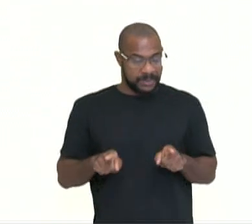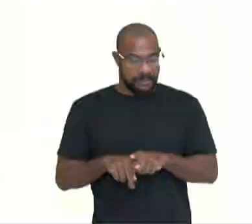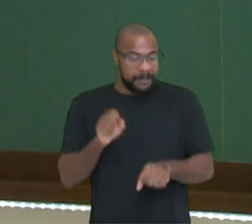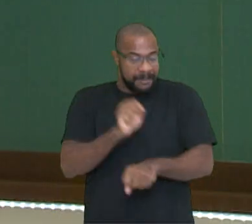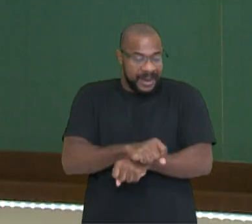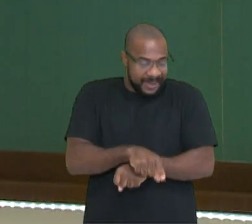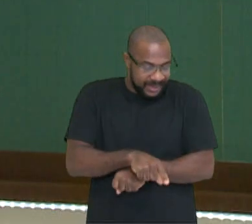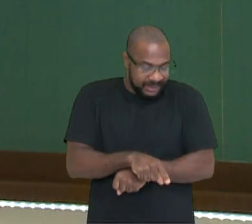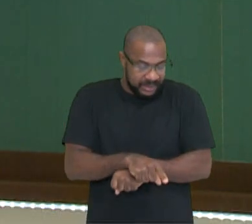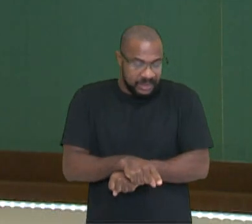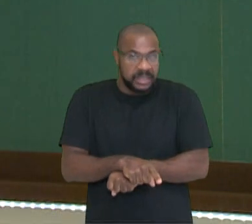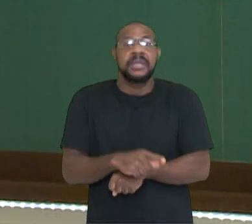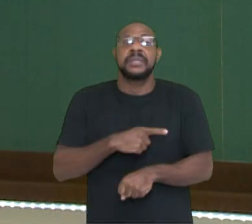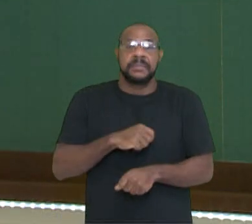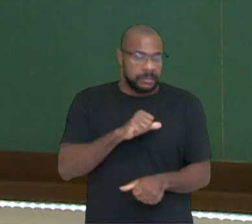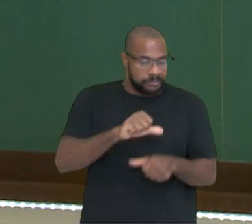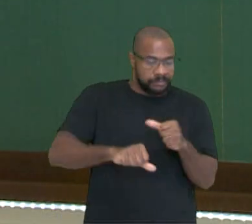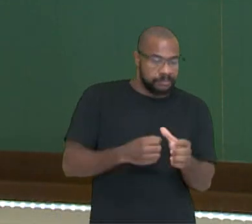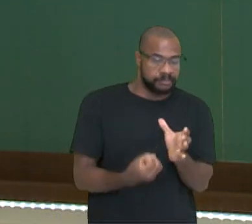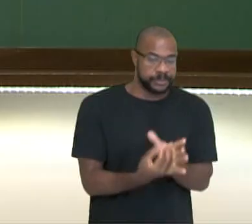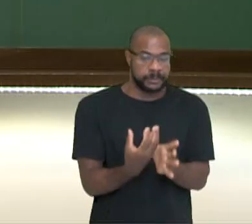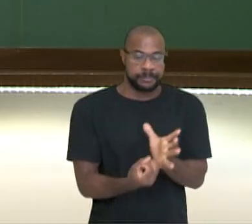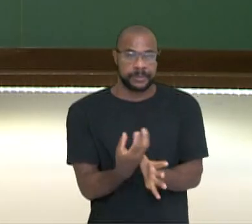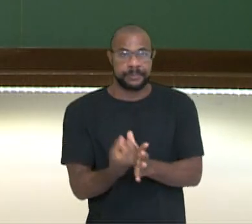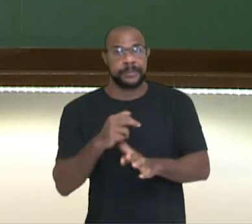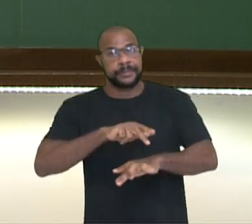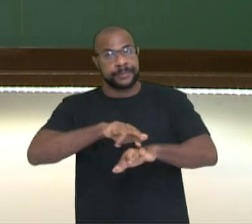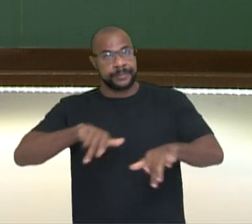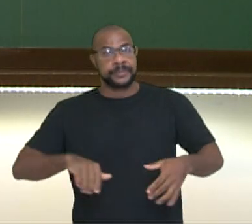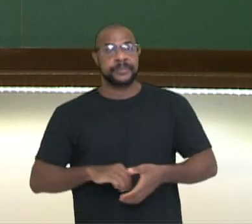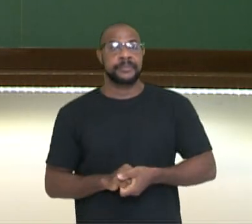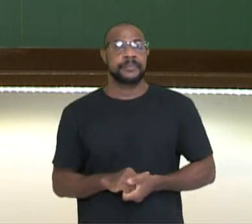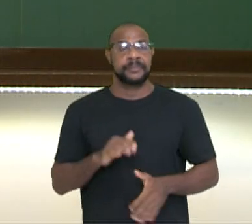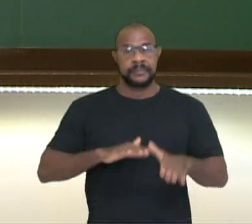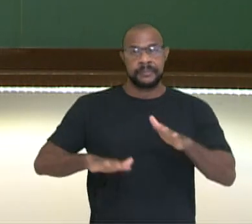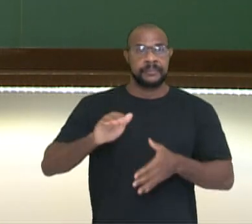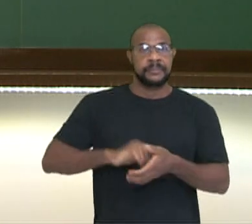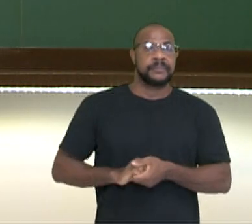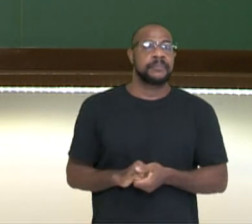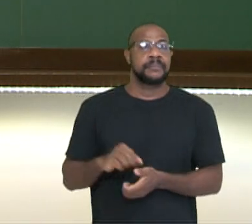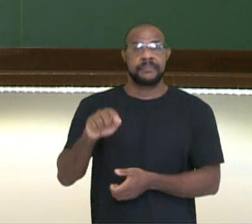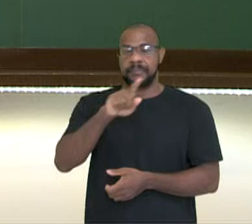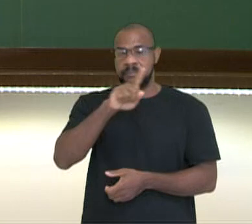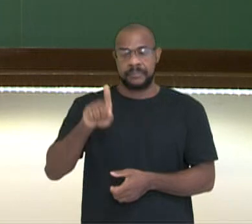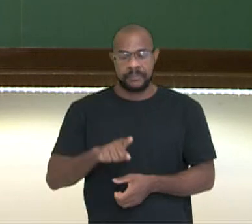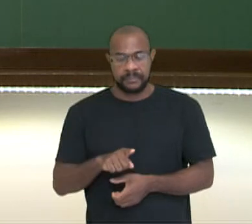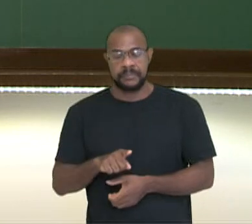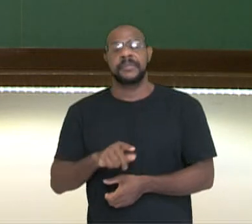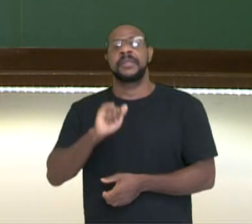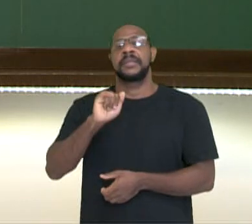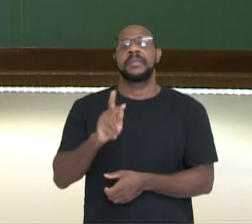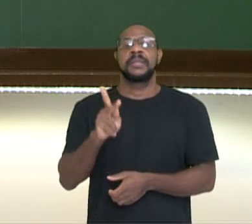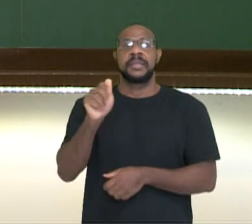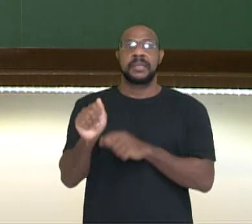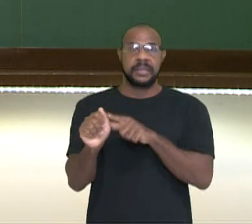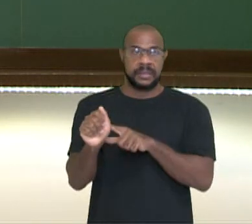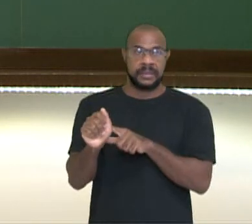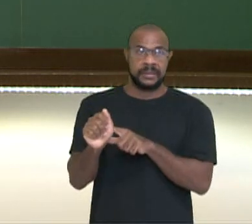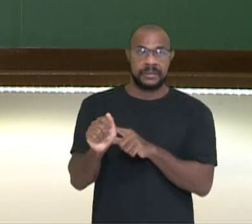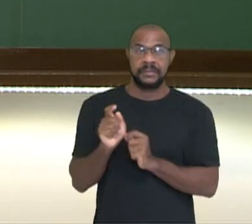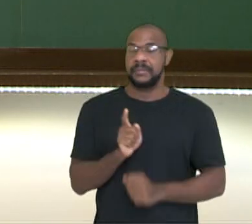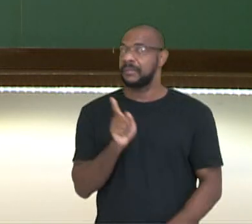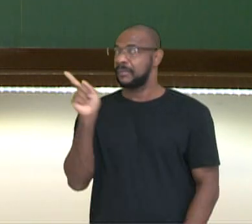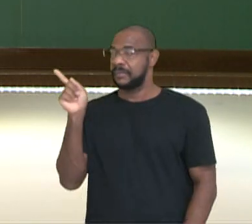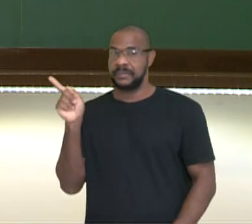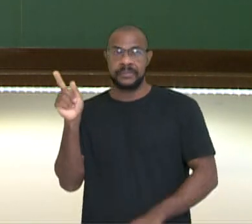parada, tá? Então, importante lembrar disso. O Zika, então o foco da nossa aula, também é um vírus de origem africana, assim